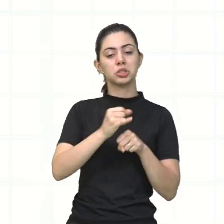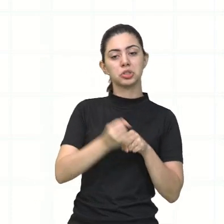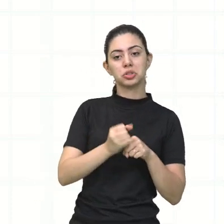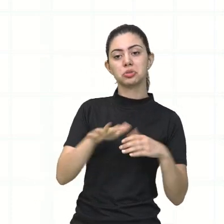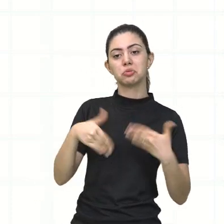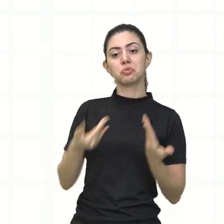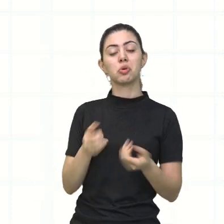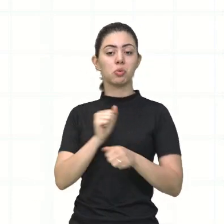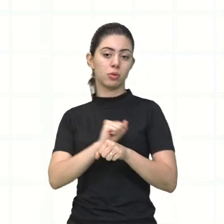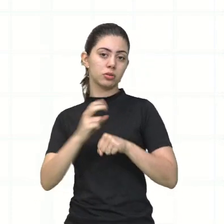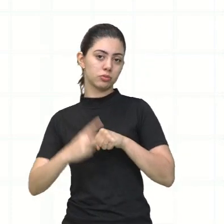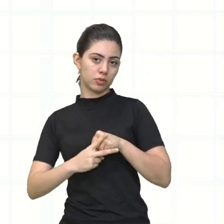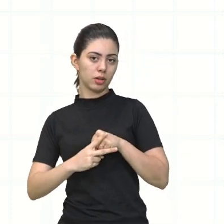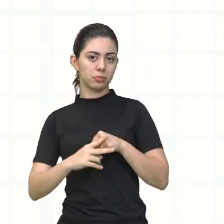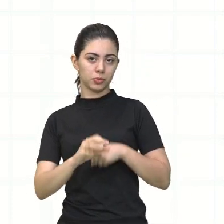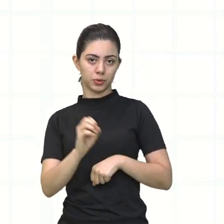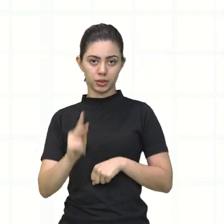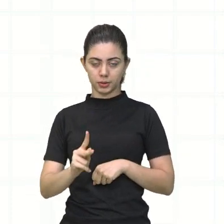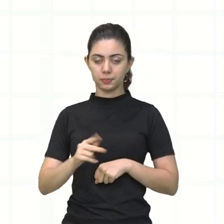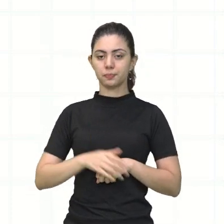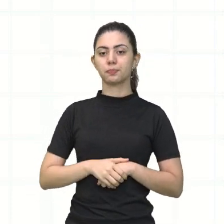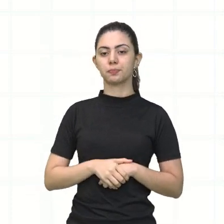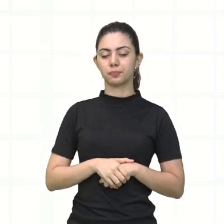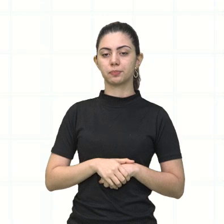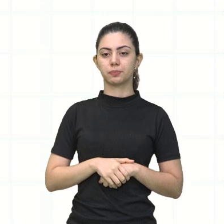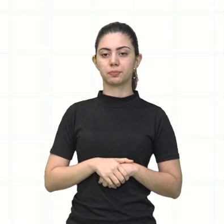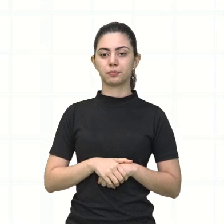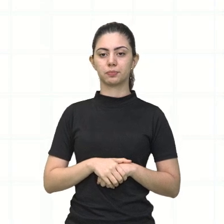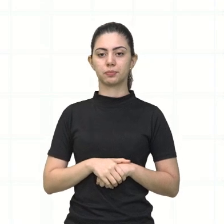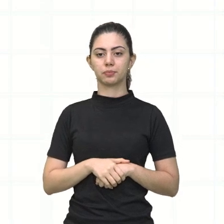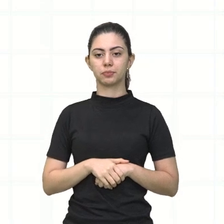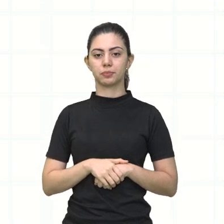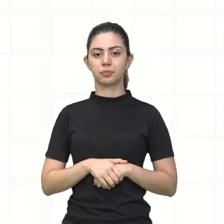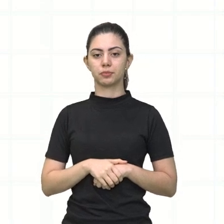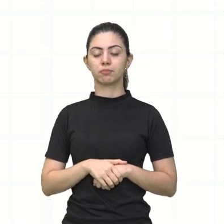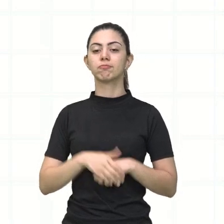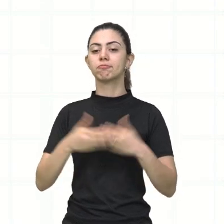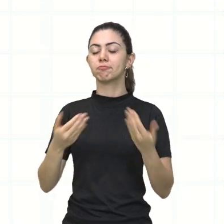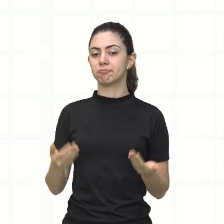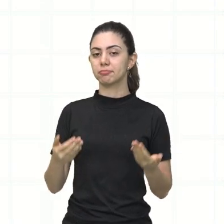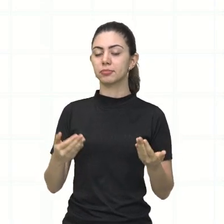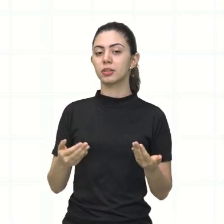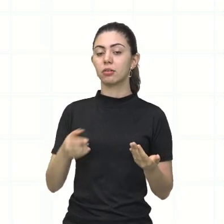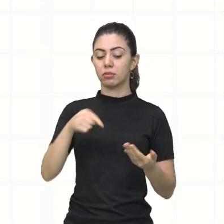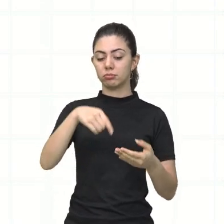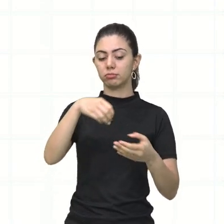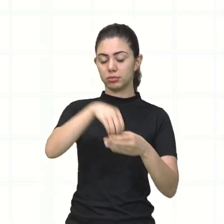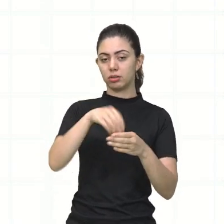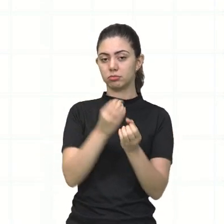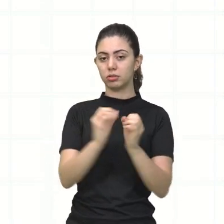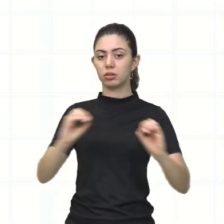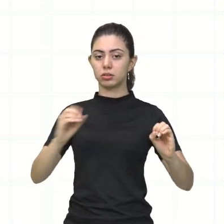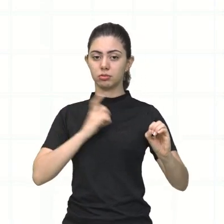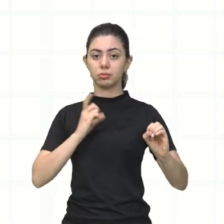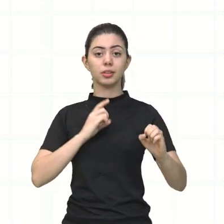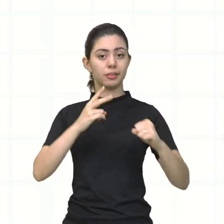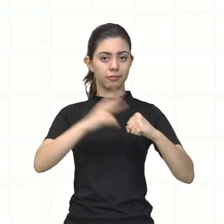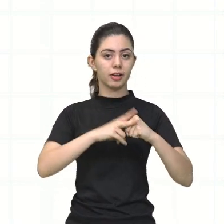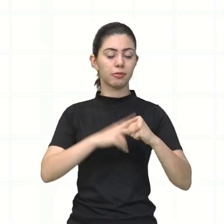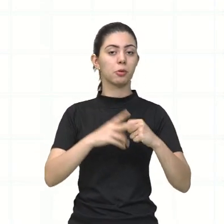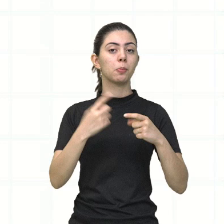de adverbial, ou de advérbio, desculpa. Então, essas orações, elas terão verbos, porque as